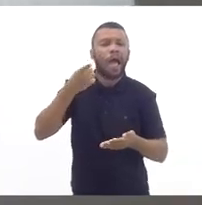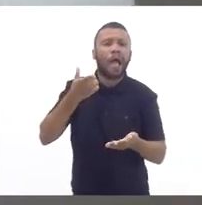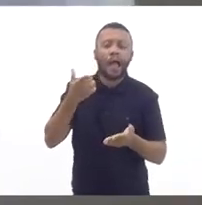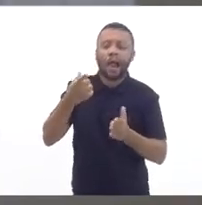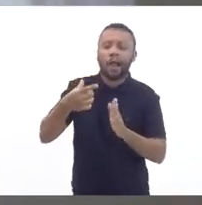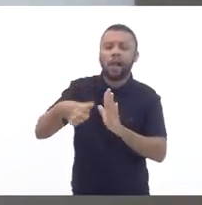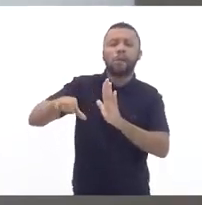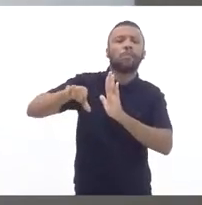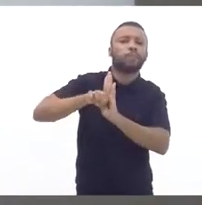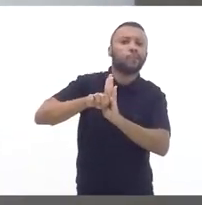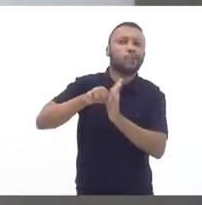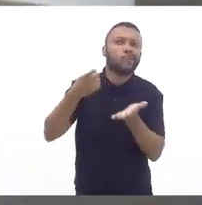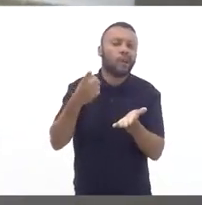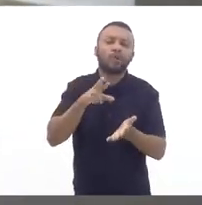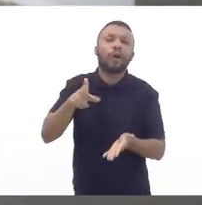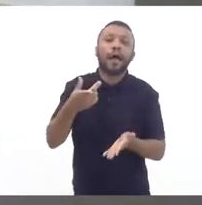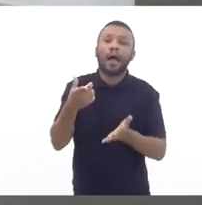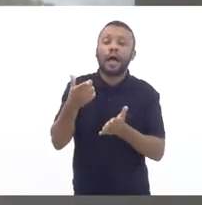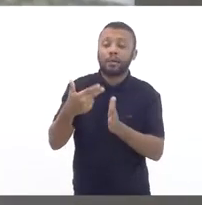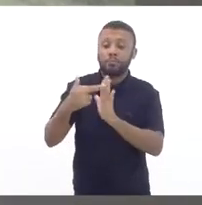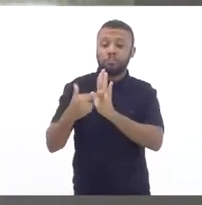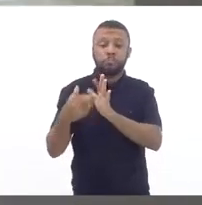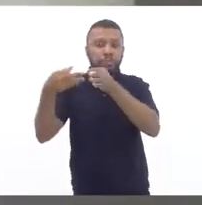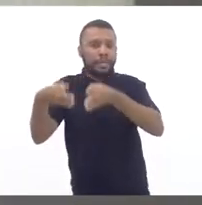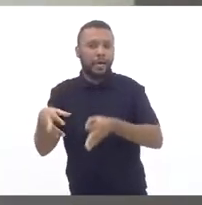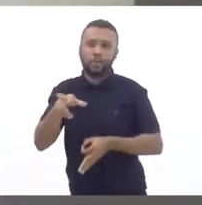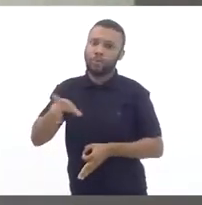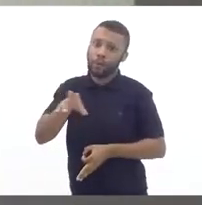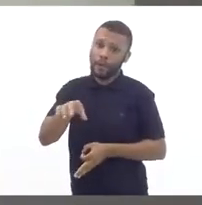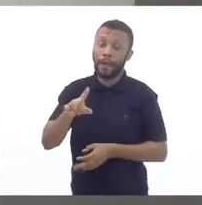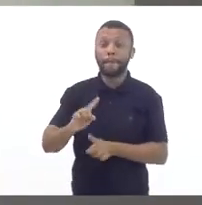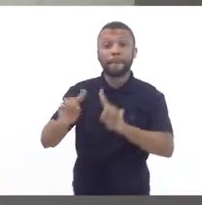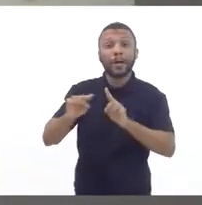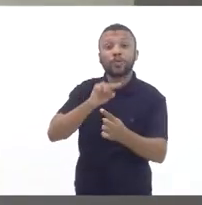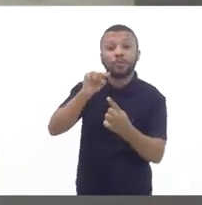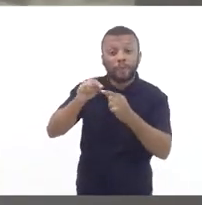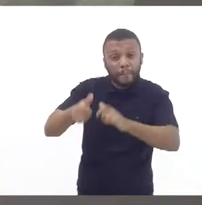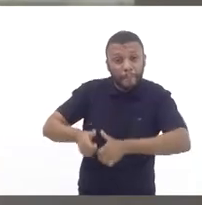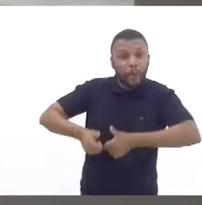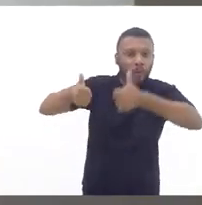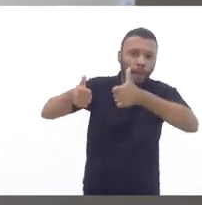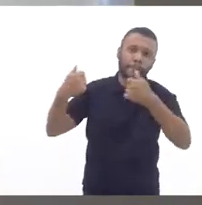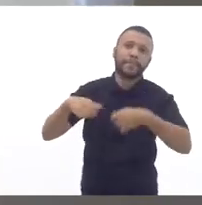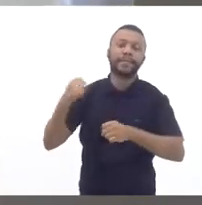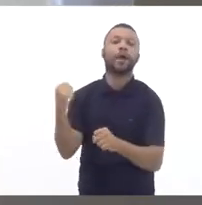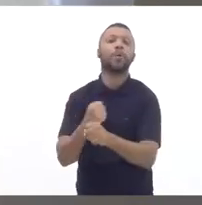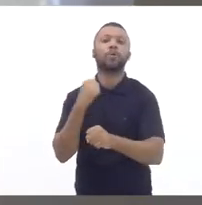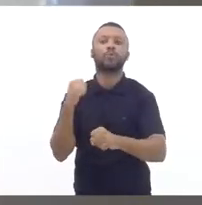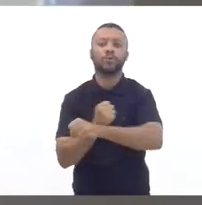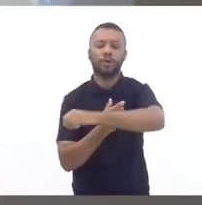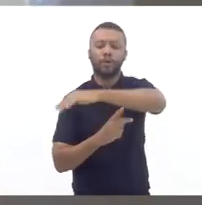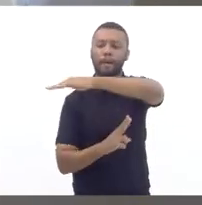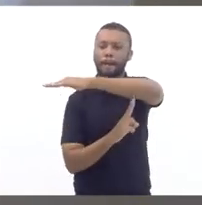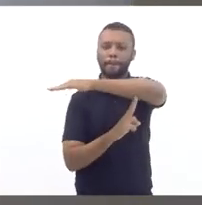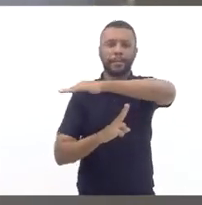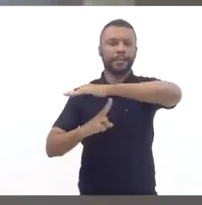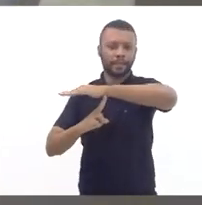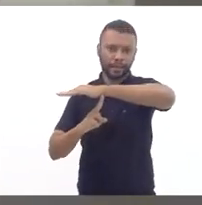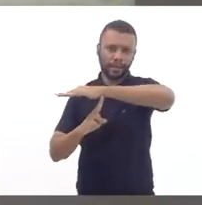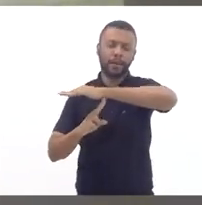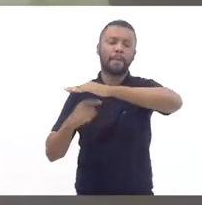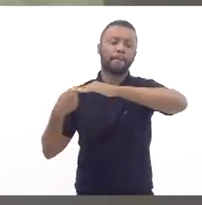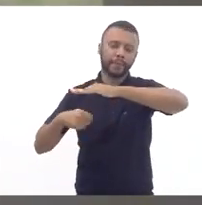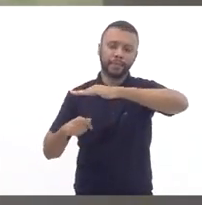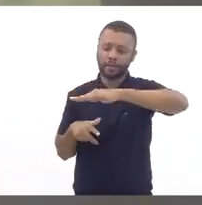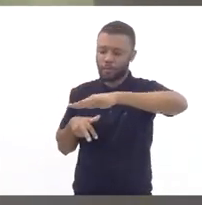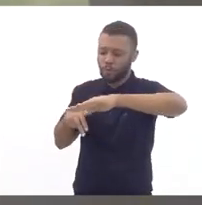gente precisa é legalizar, fazer uma passarela para normalizar. Até porque se pegar aquele retrão ali, vai ser no salão de cheque, sim, né? Sim, sim, sim. Só no salão